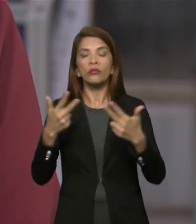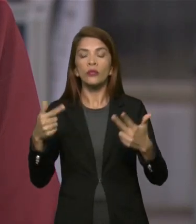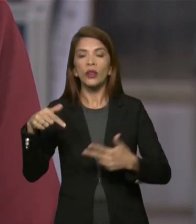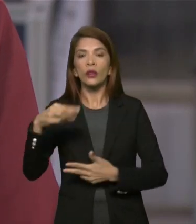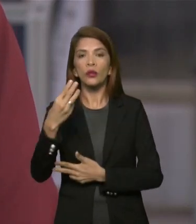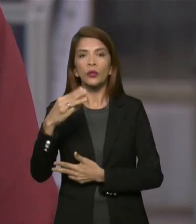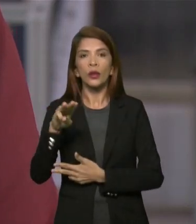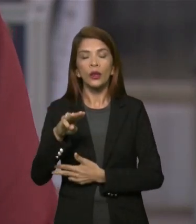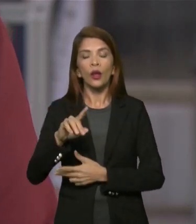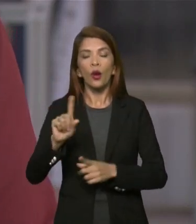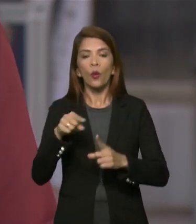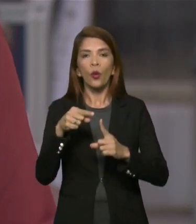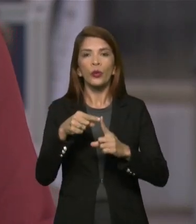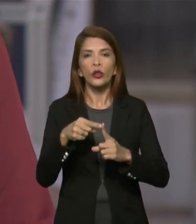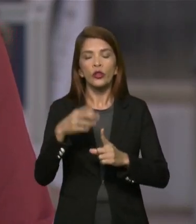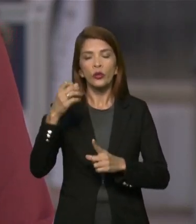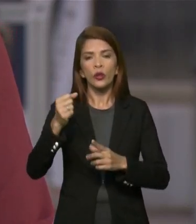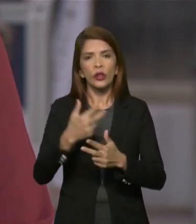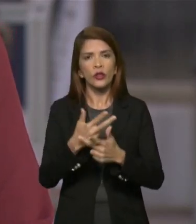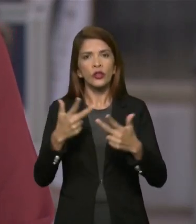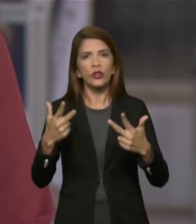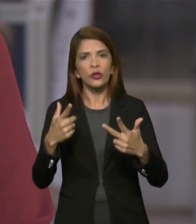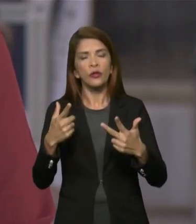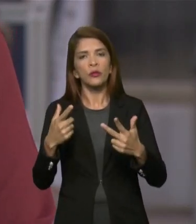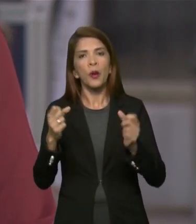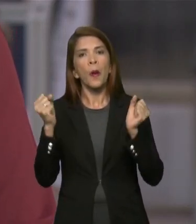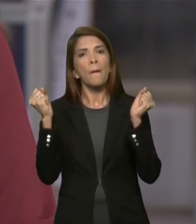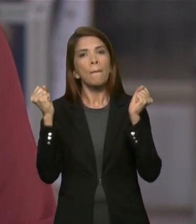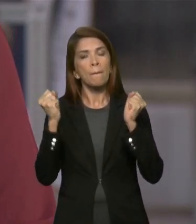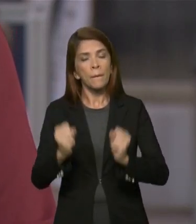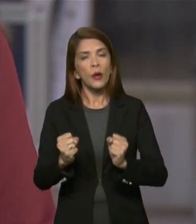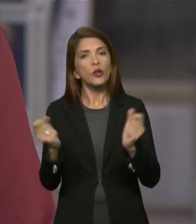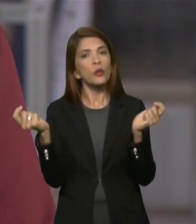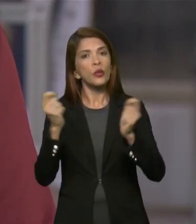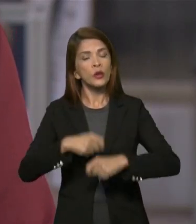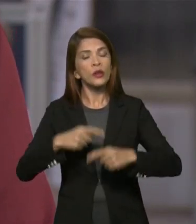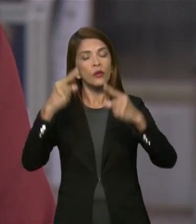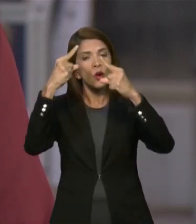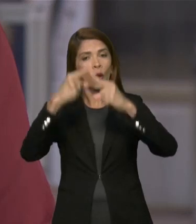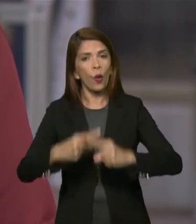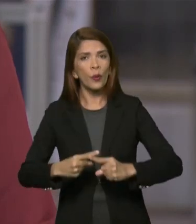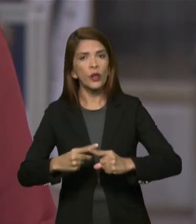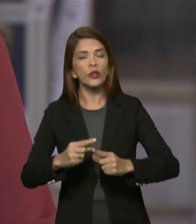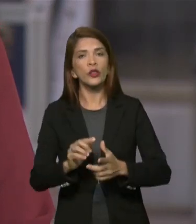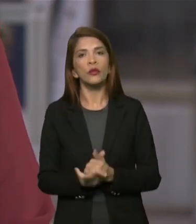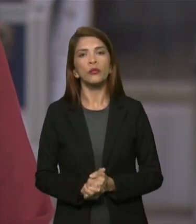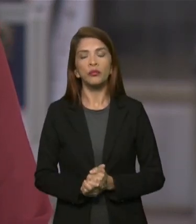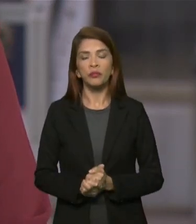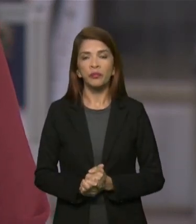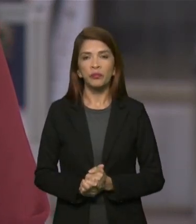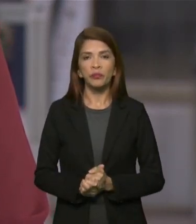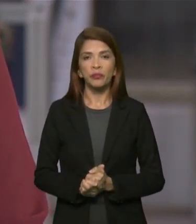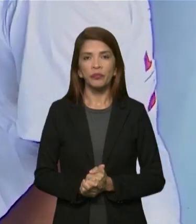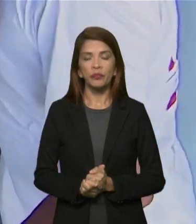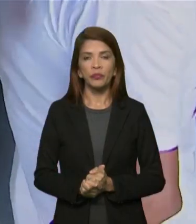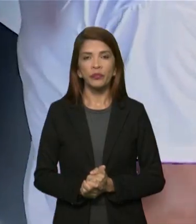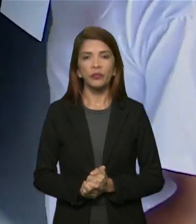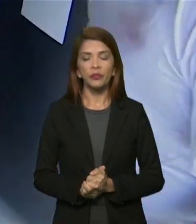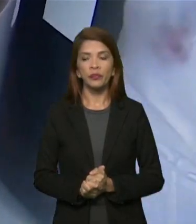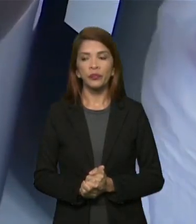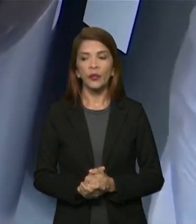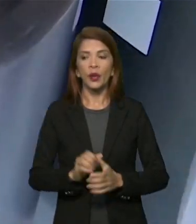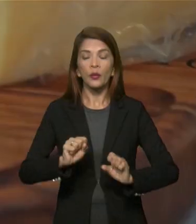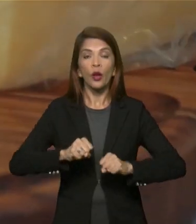os laticínios maranhenses mais competitivos, especialmente nas operações interestaduais. Para